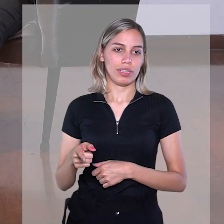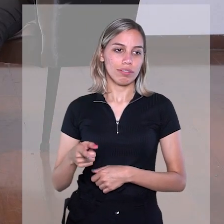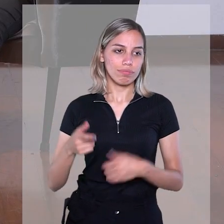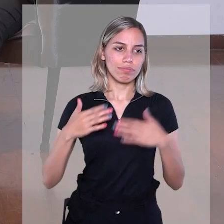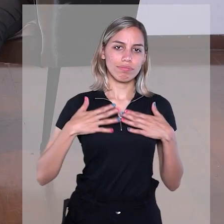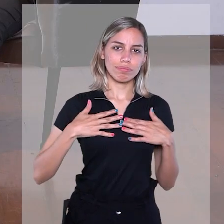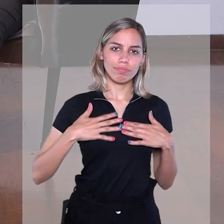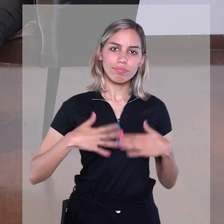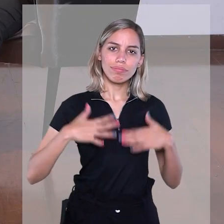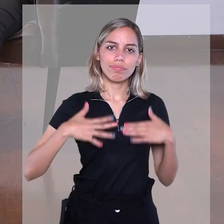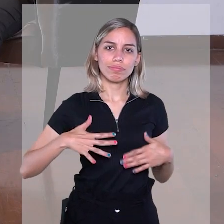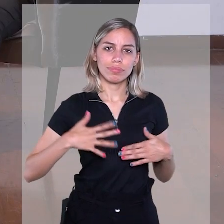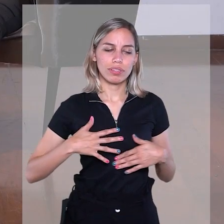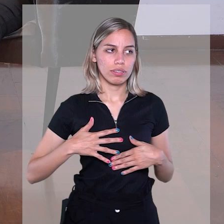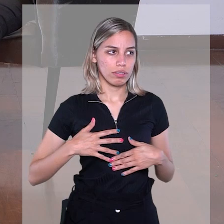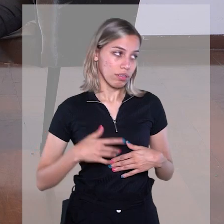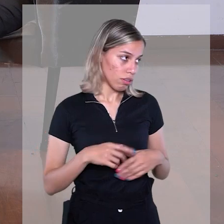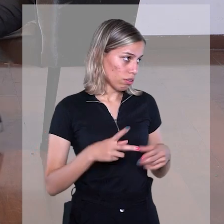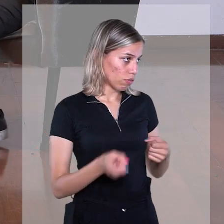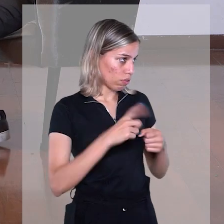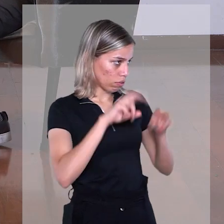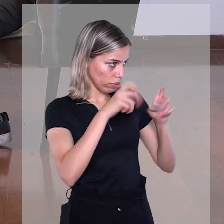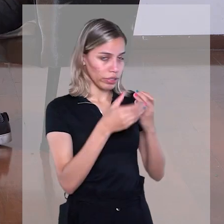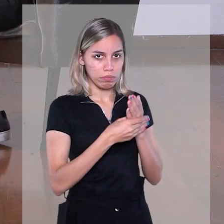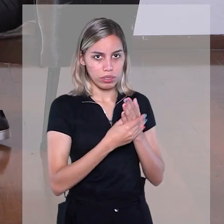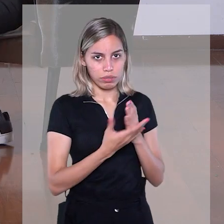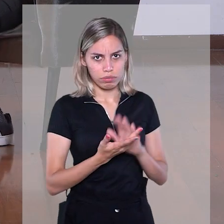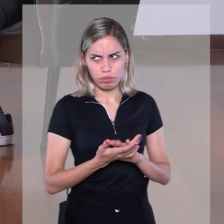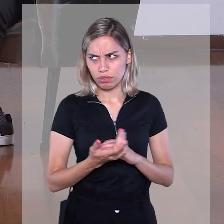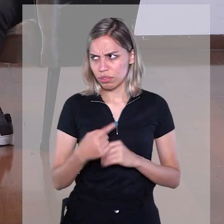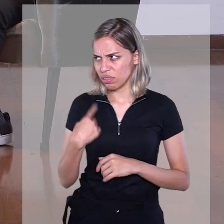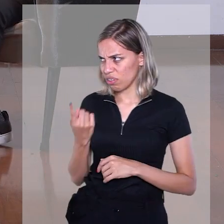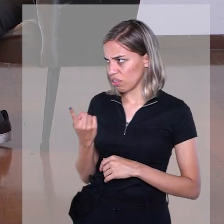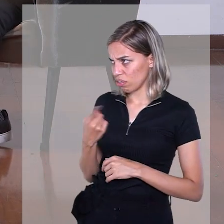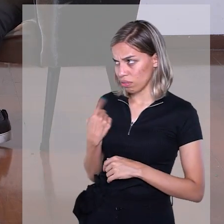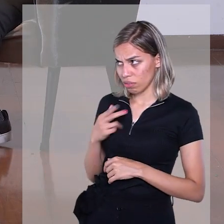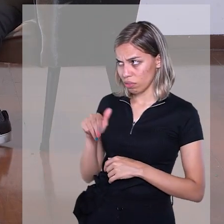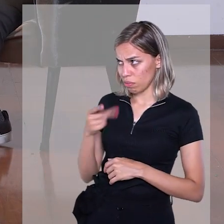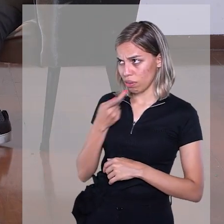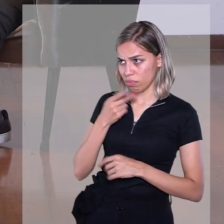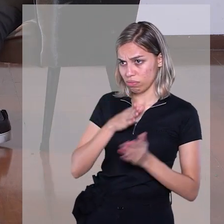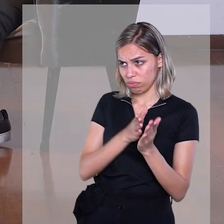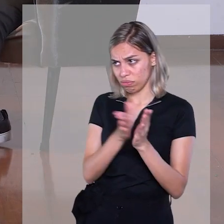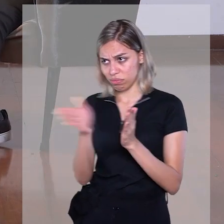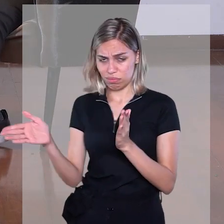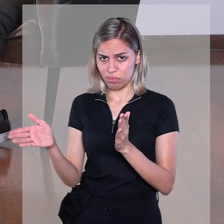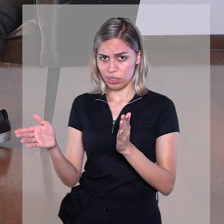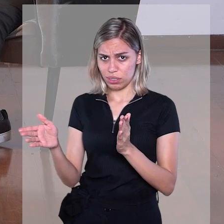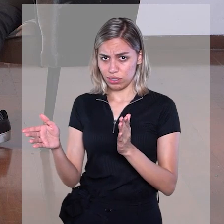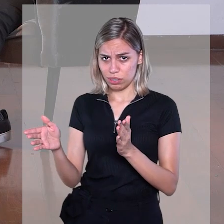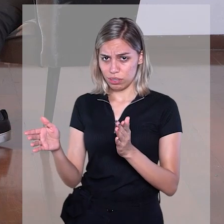disse Não saímos dele em nenhum momento. Não saiu em momento nenhum. Fala dos dois. Como é que você resolveu